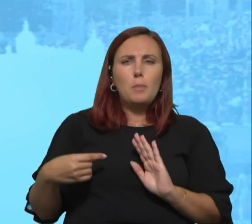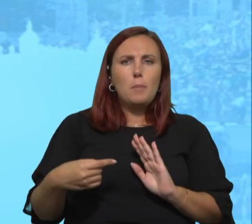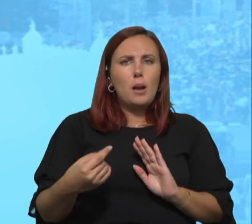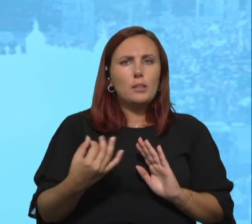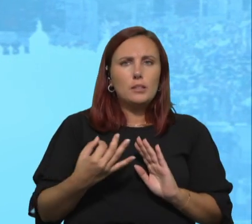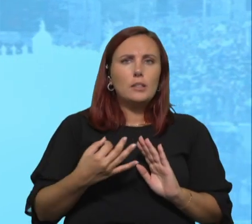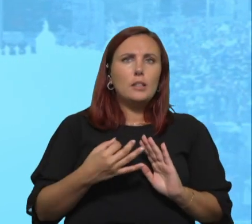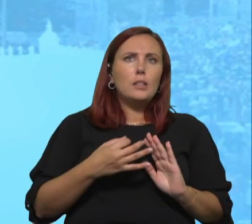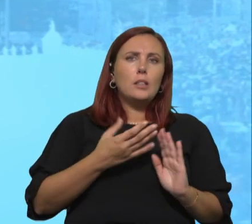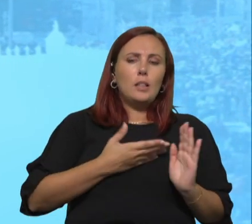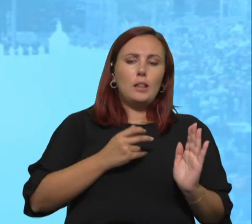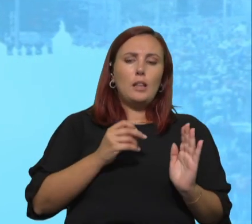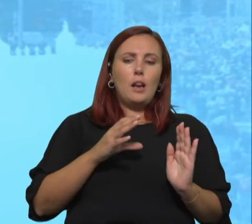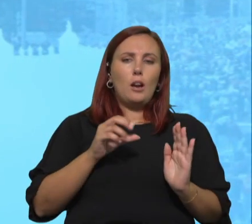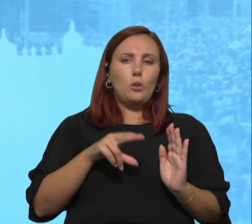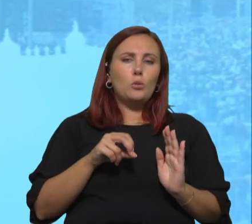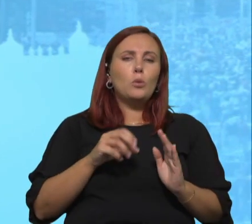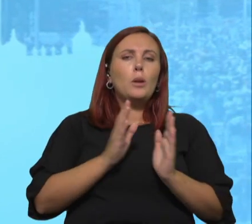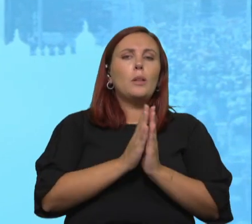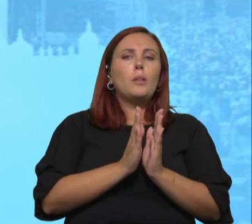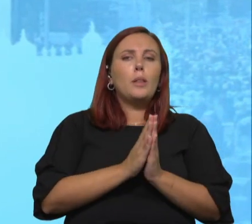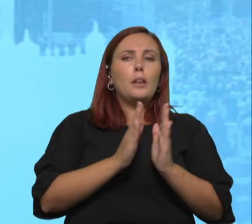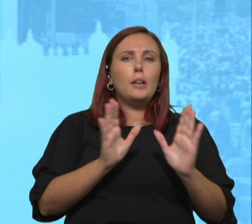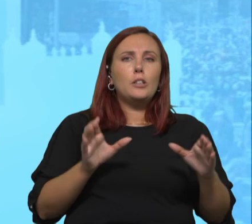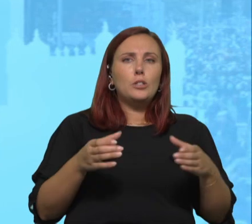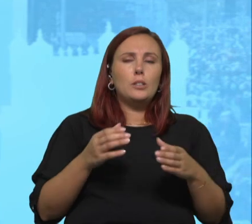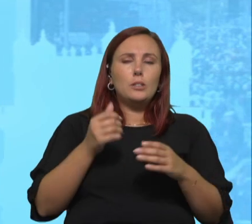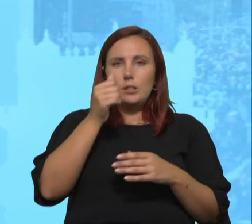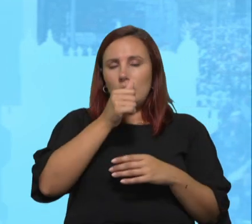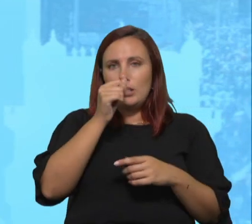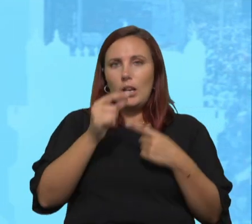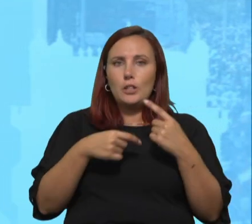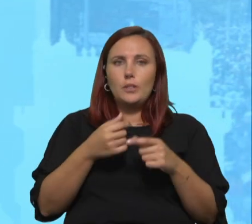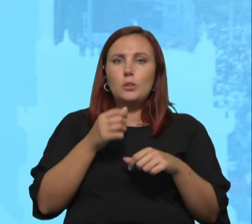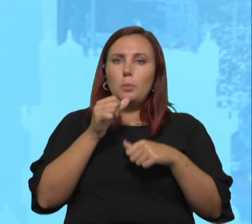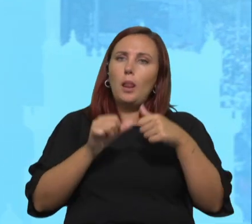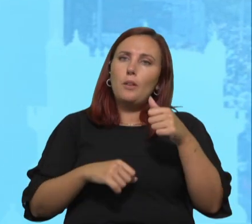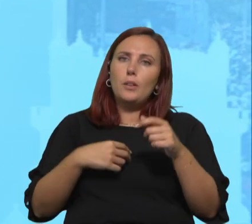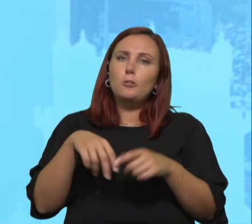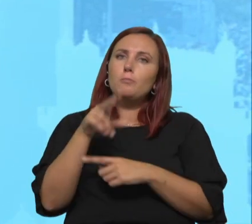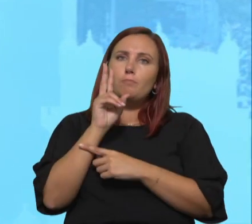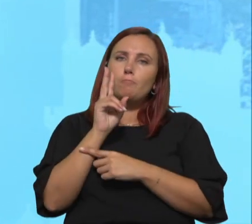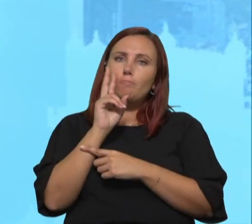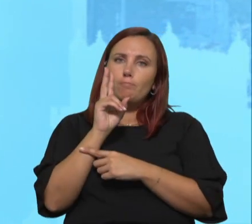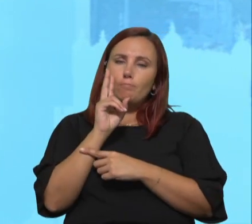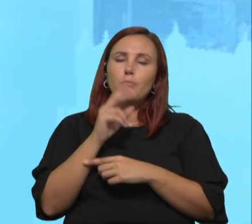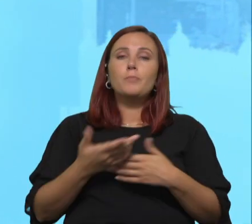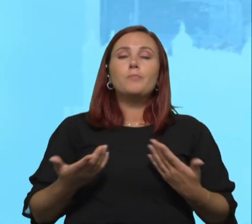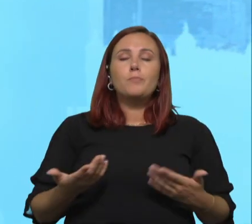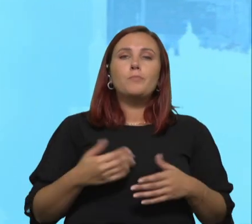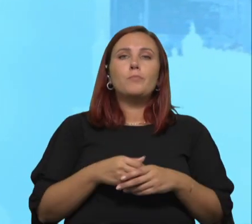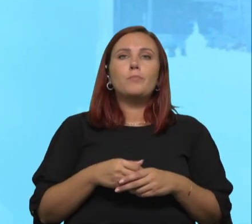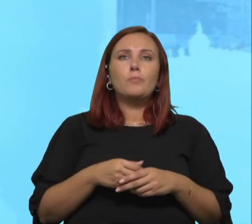diácono da Diocese de Santarém. Sou diácono da Diocese de Santarém e muitas vezes presido algumas celebrações da palavra. Nós temos vindo a ouvir